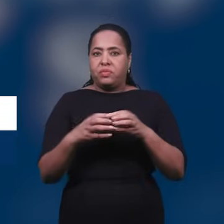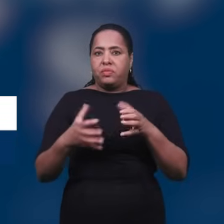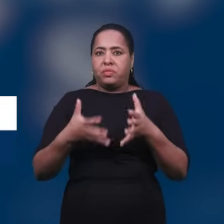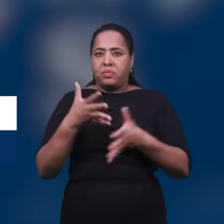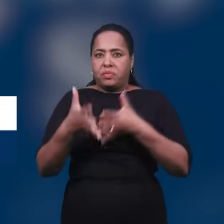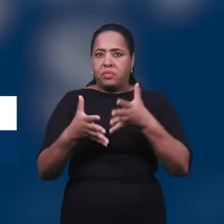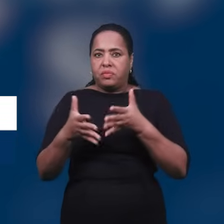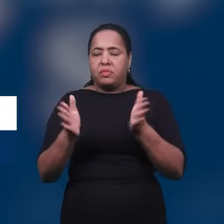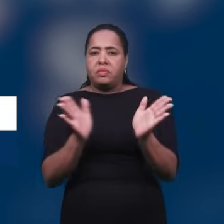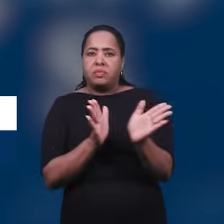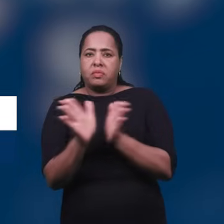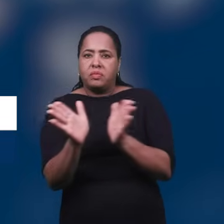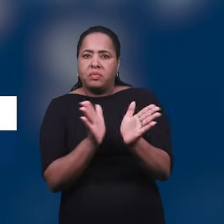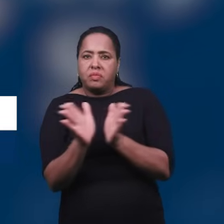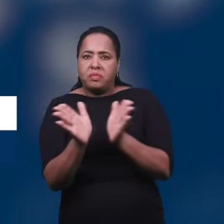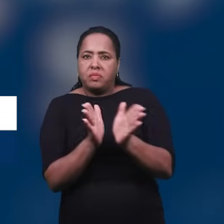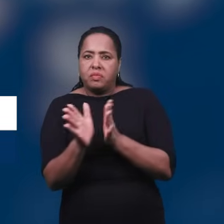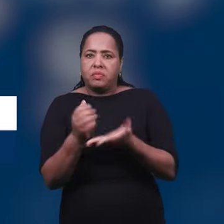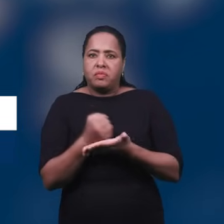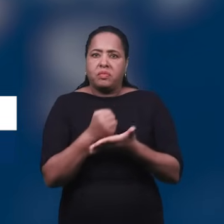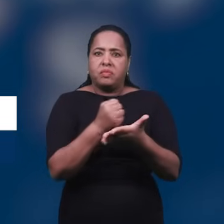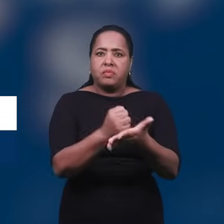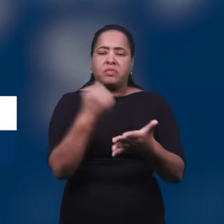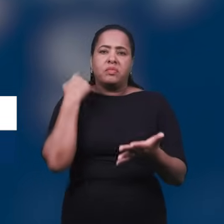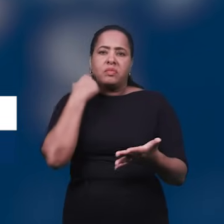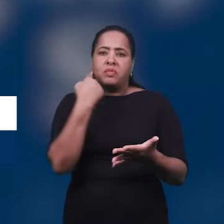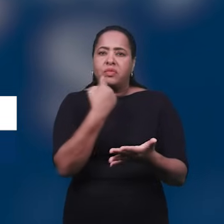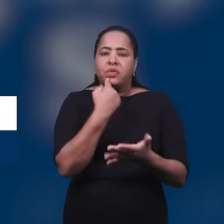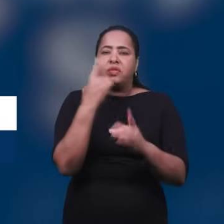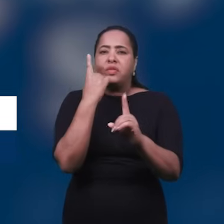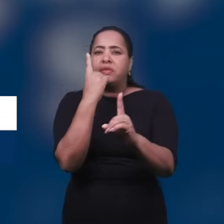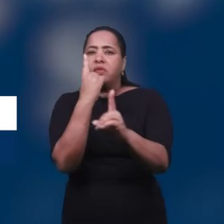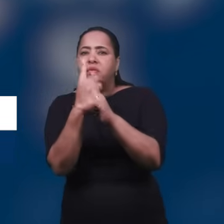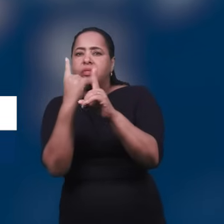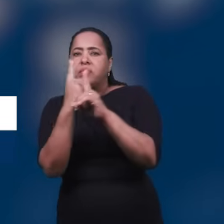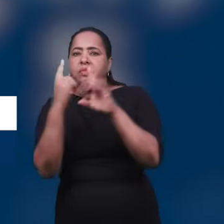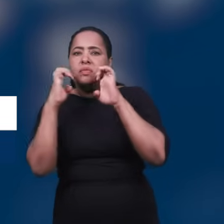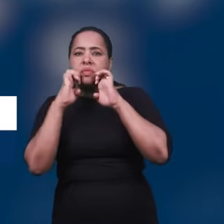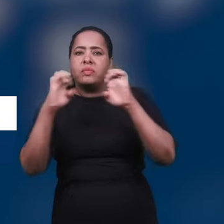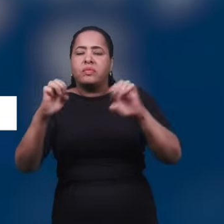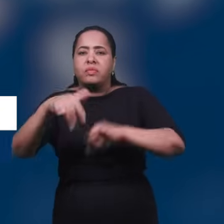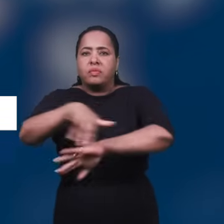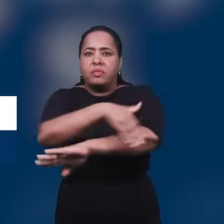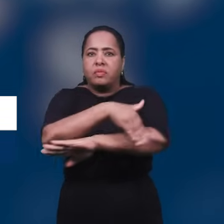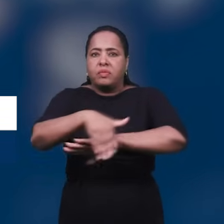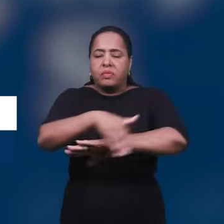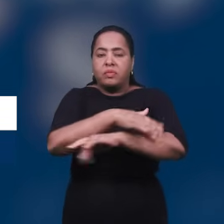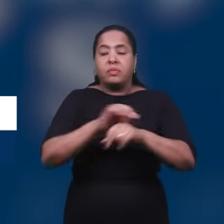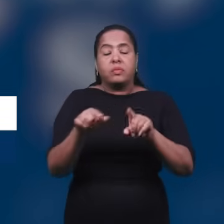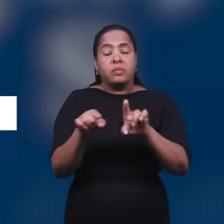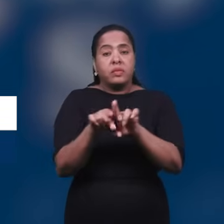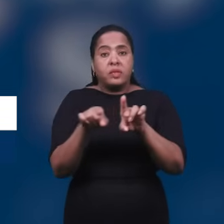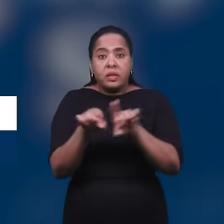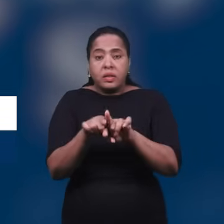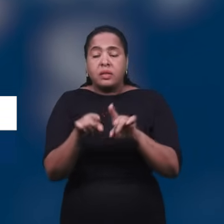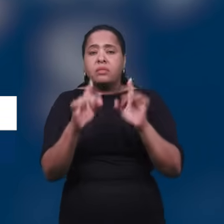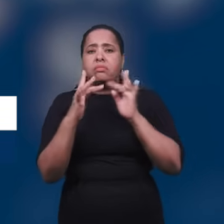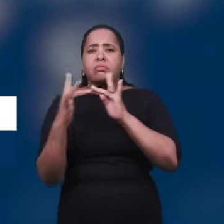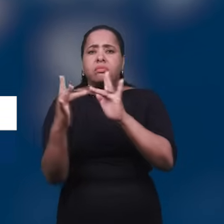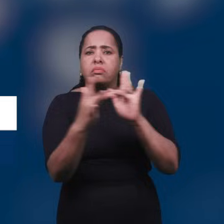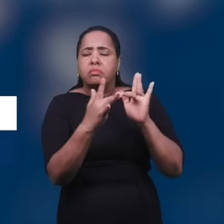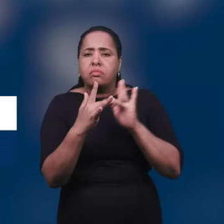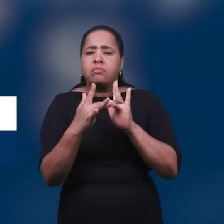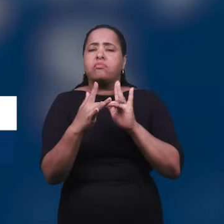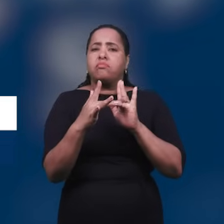A equipe de Libras e Acessibilidade fez assistência a surdos que os irmãos encontravam na evangelização de rua. Além disso,